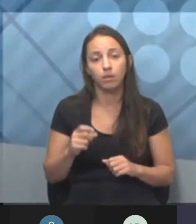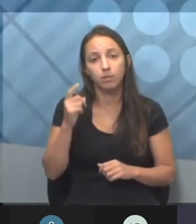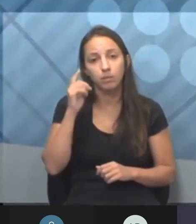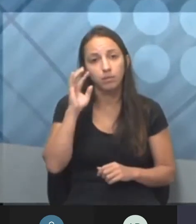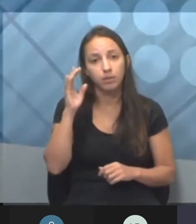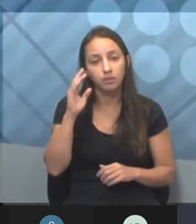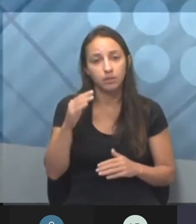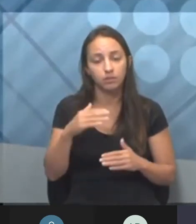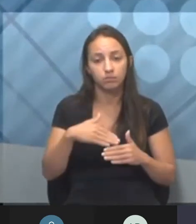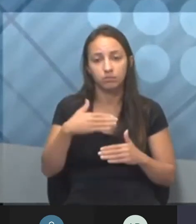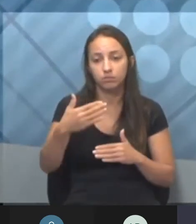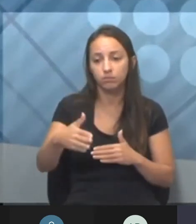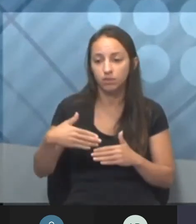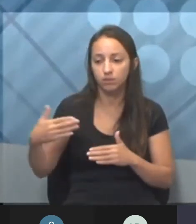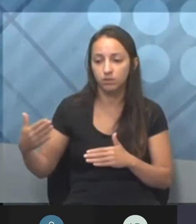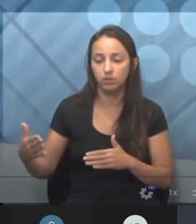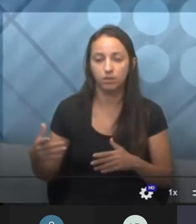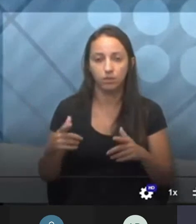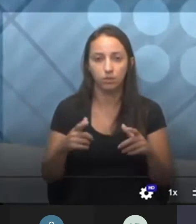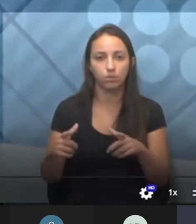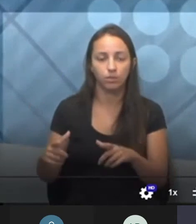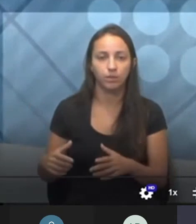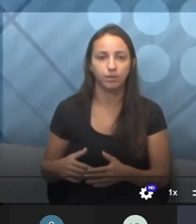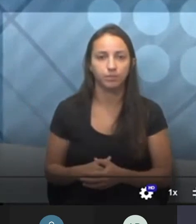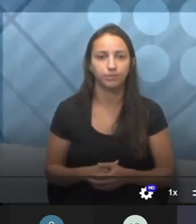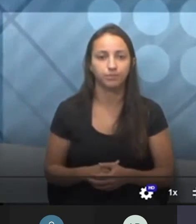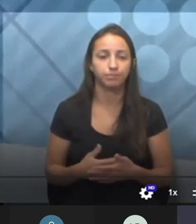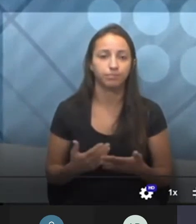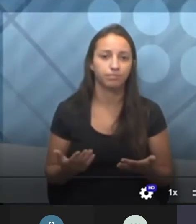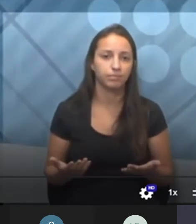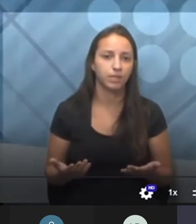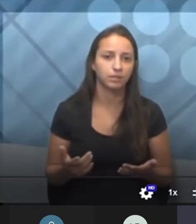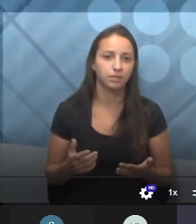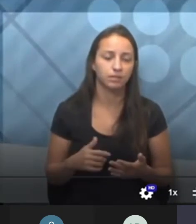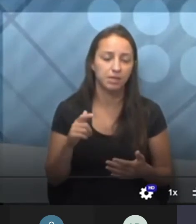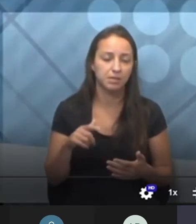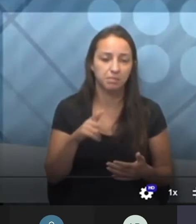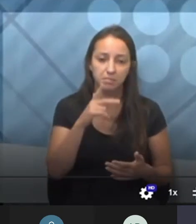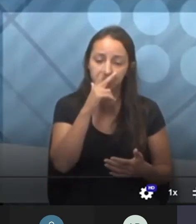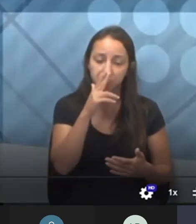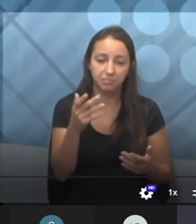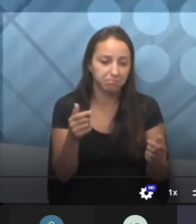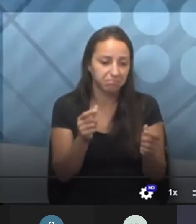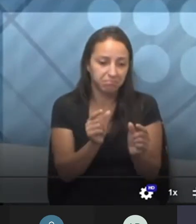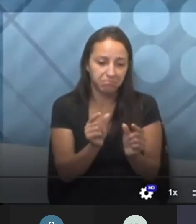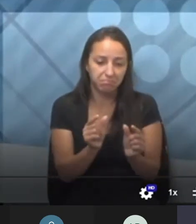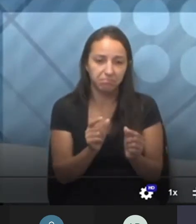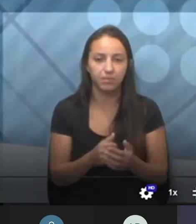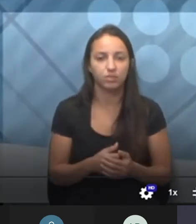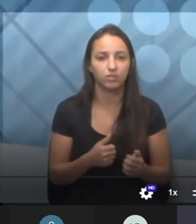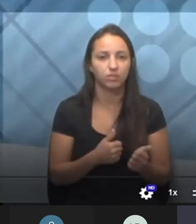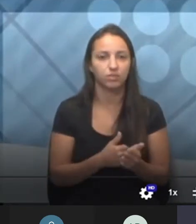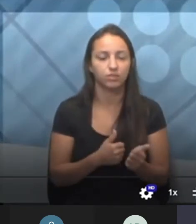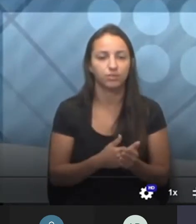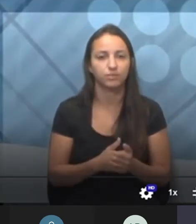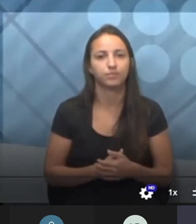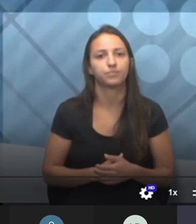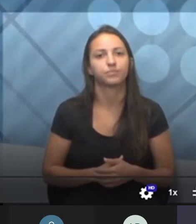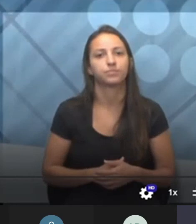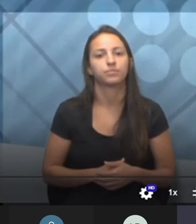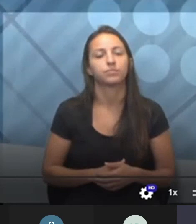ambientes externos. Mas aqui, refeitório e ambientes externos, né, de lazer, estão ali, ó, muito pertinho,